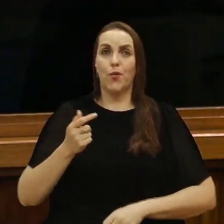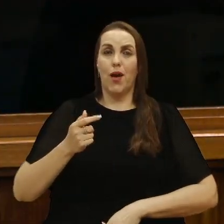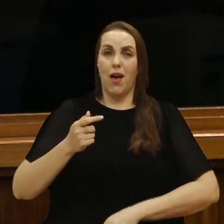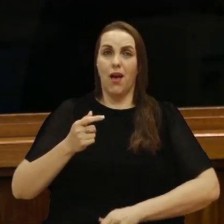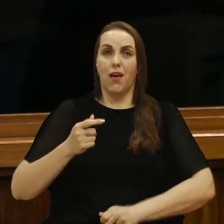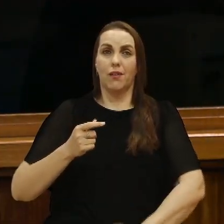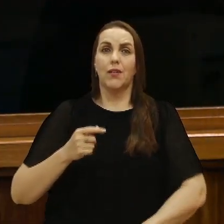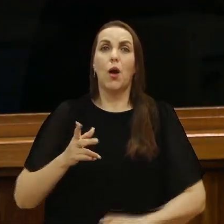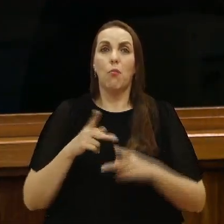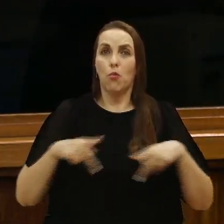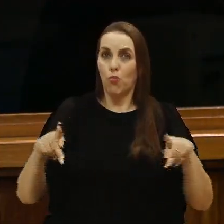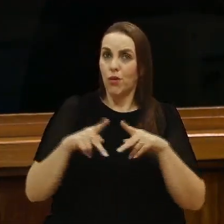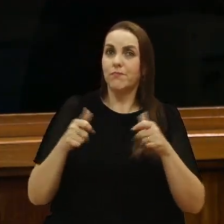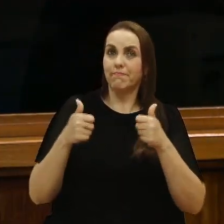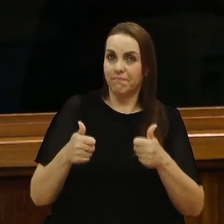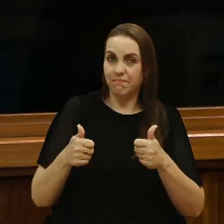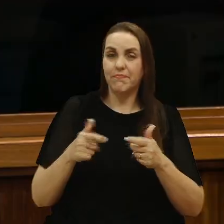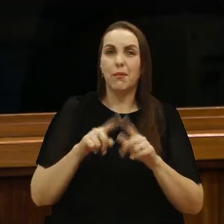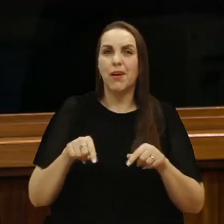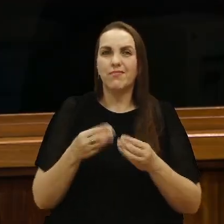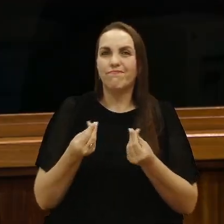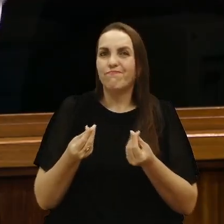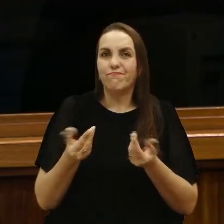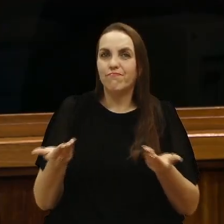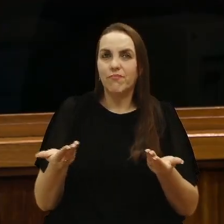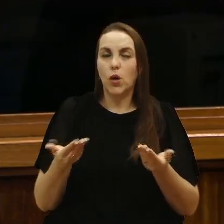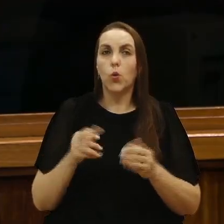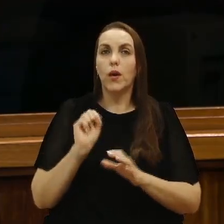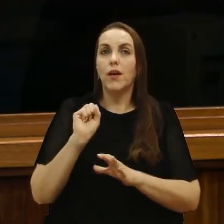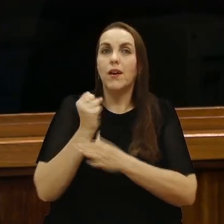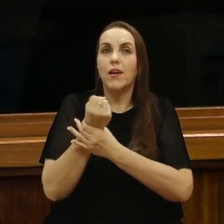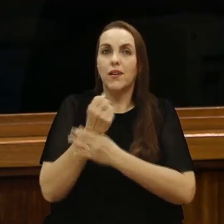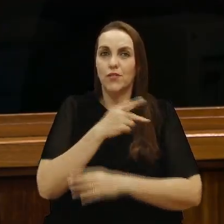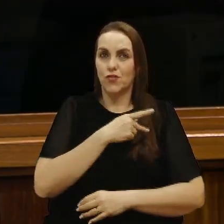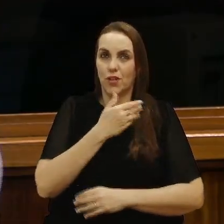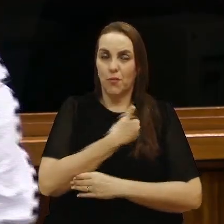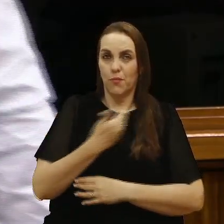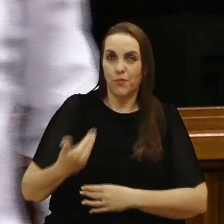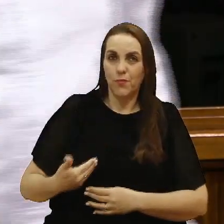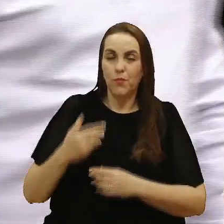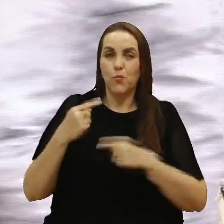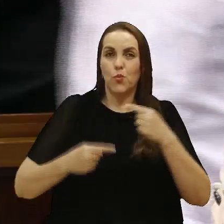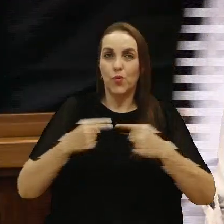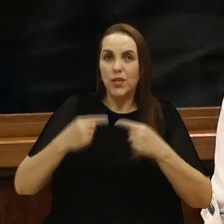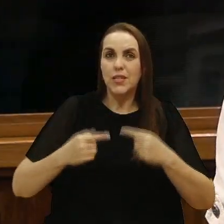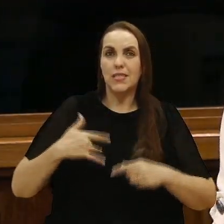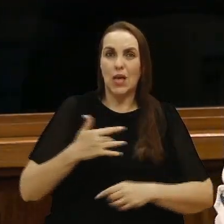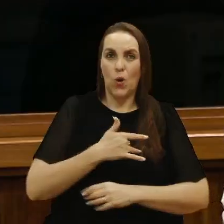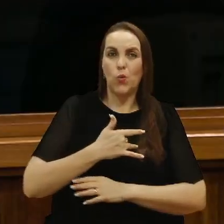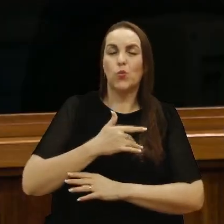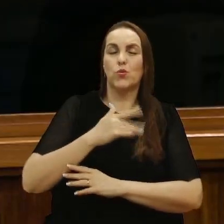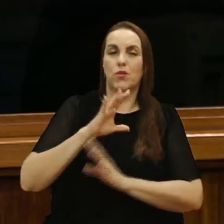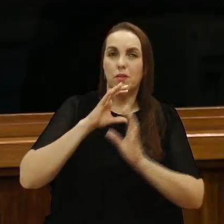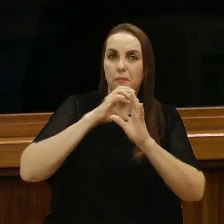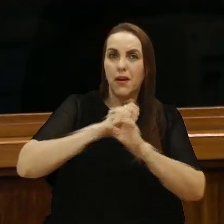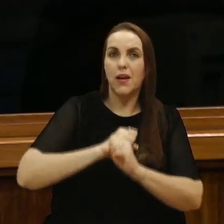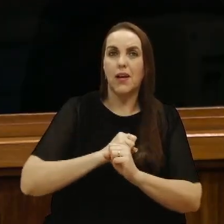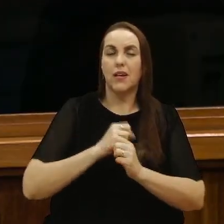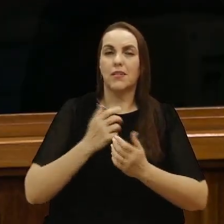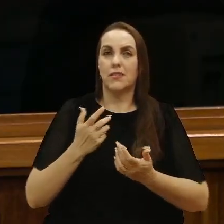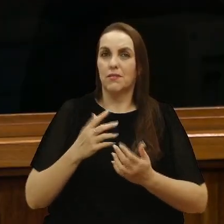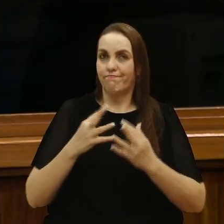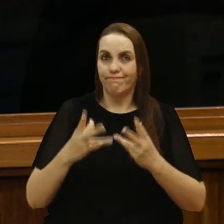é ilusória. O que garante a política, a saúde animal, a saúde pública, porque a saúde